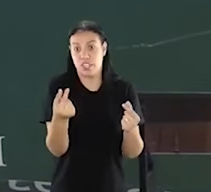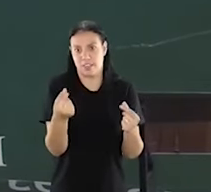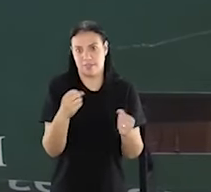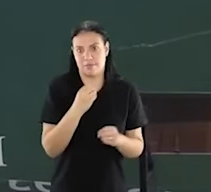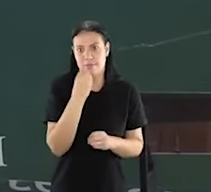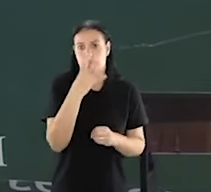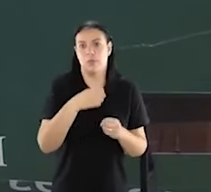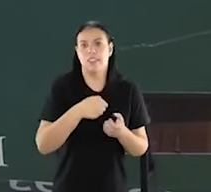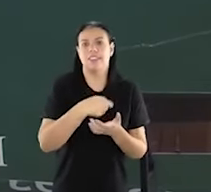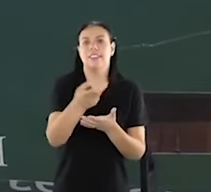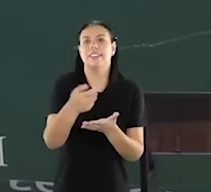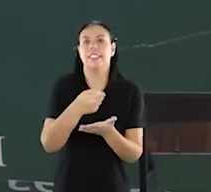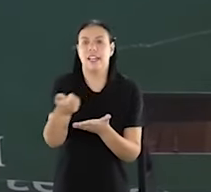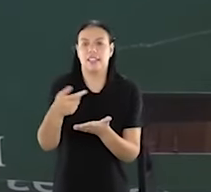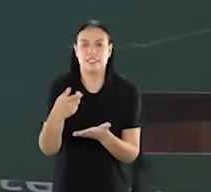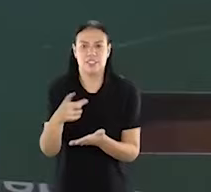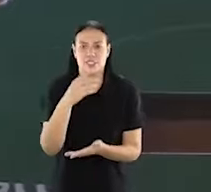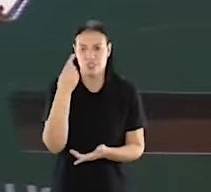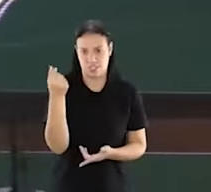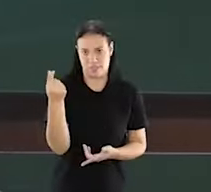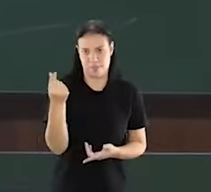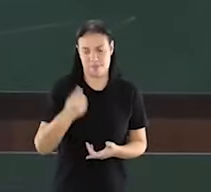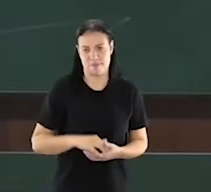Parece sim. E aí,